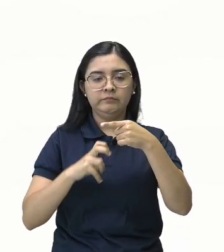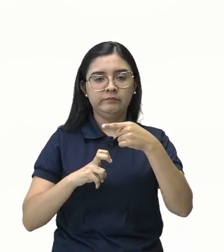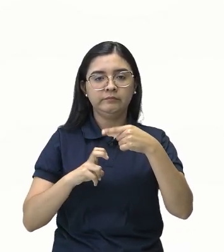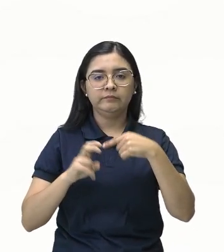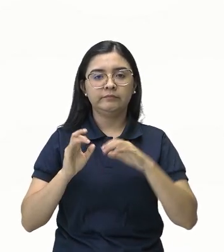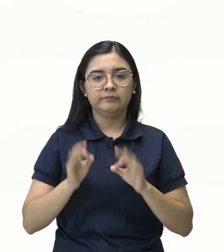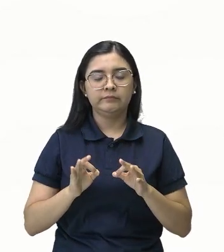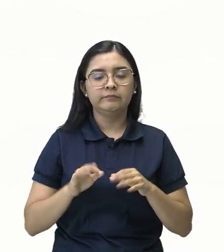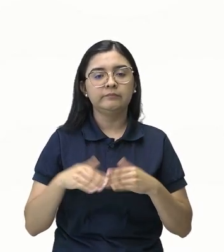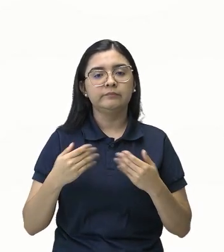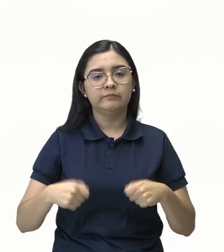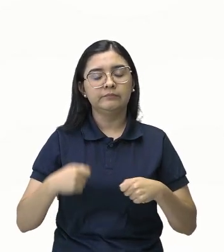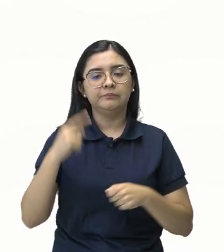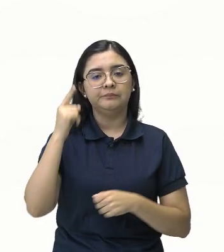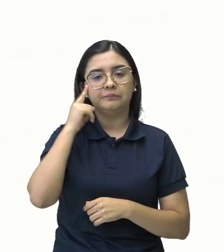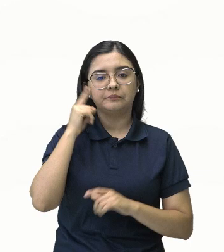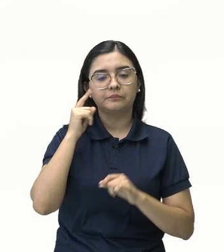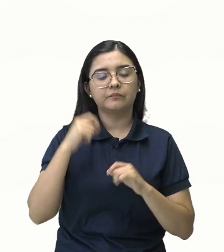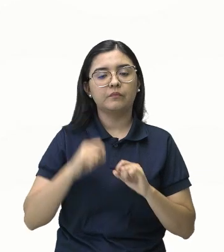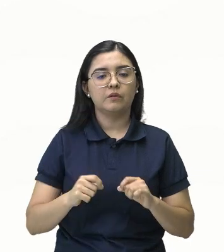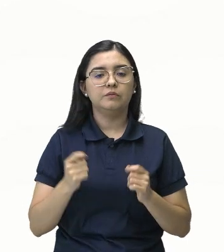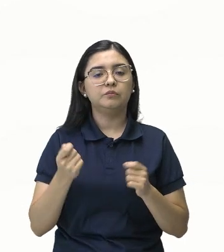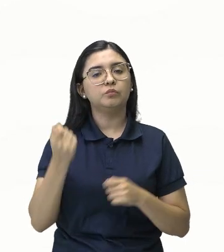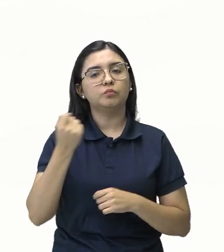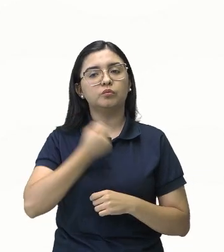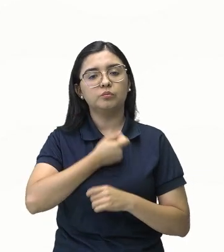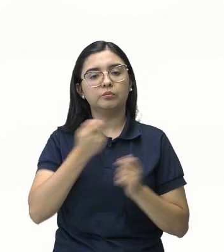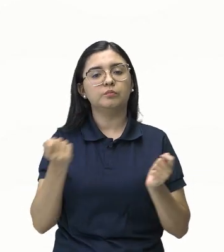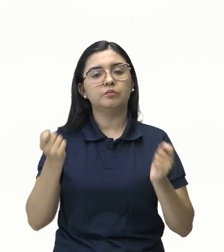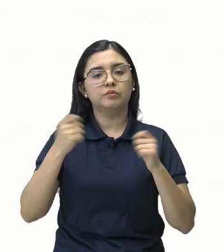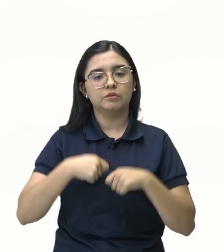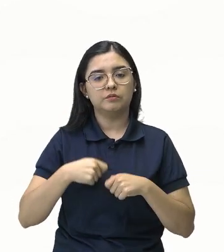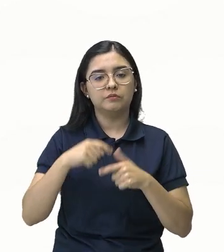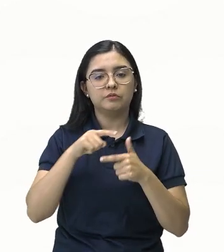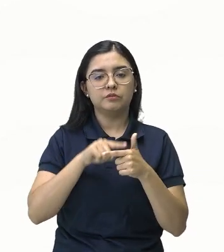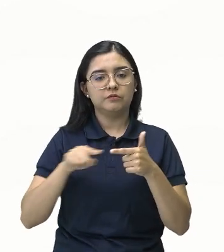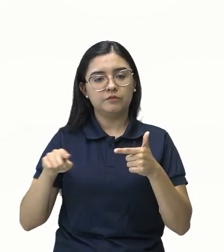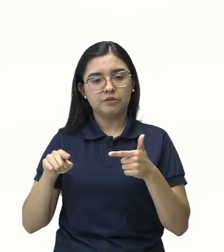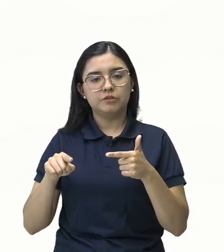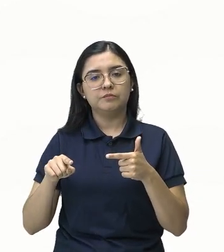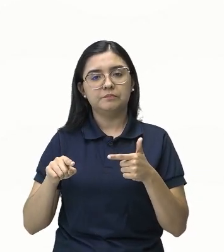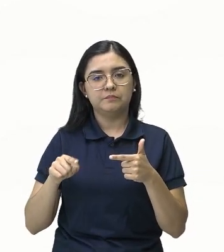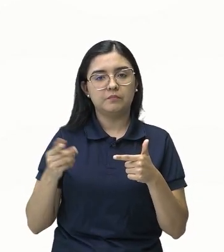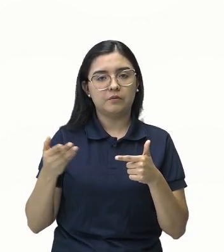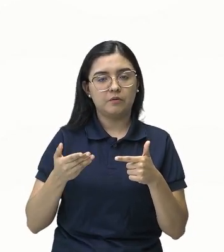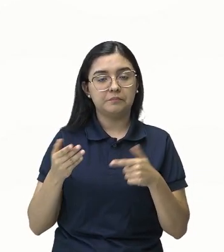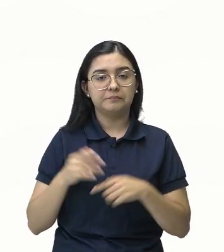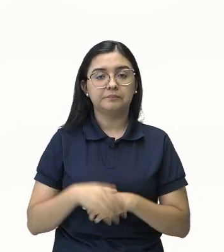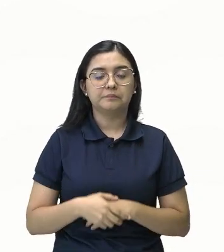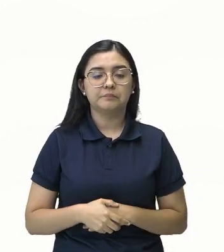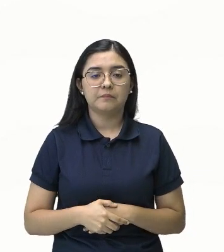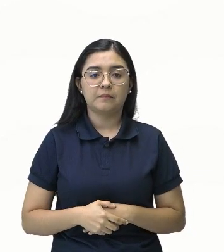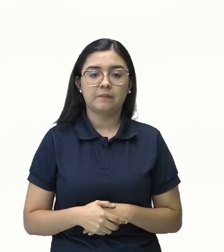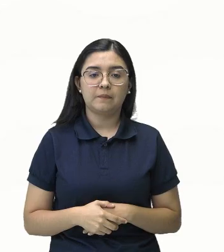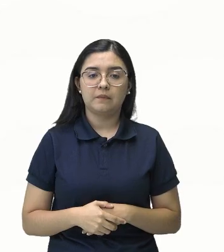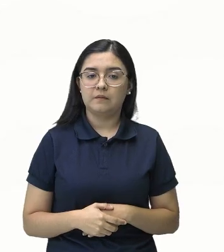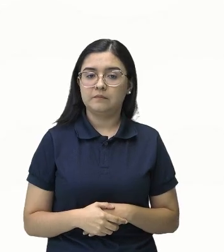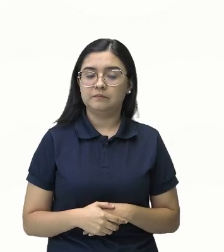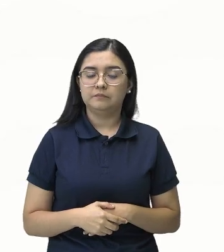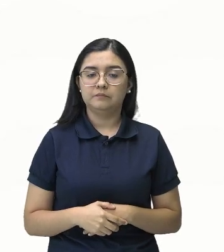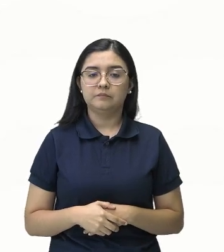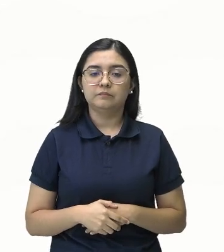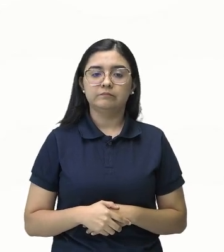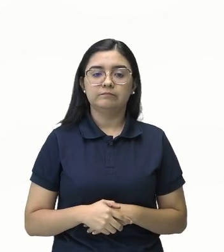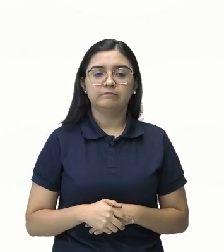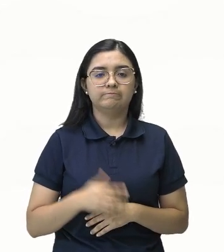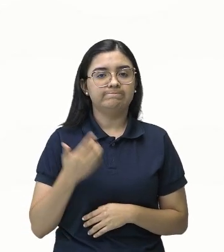Ok, eu tenho que pensar em um número que eu consiga dividir tanto o numerador como o denominador. Ah, professor, não existe